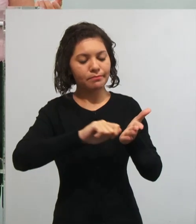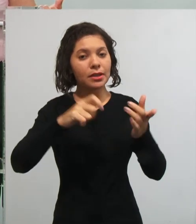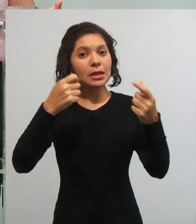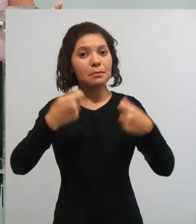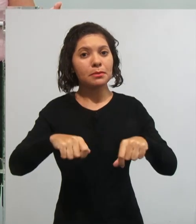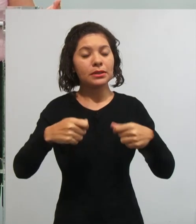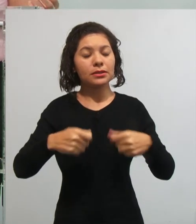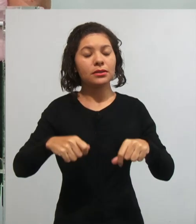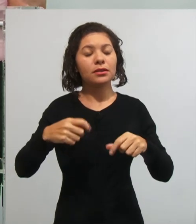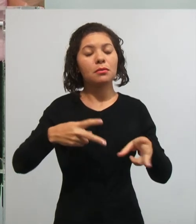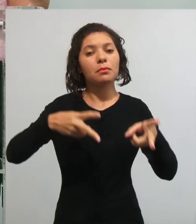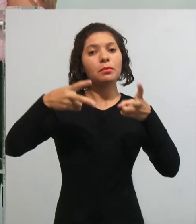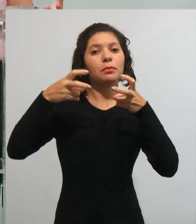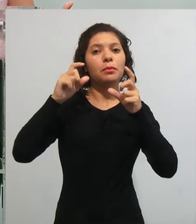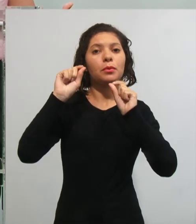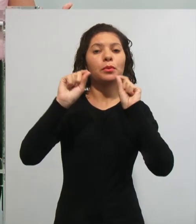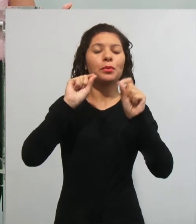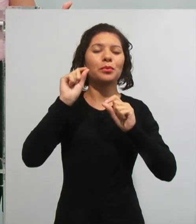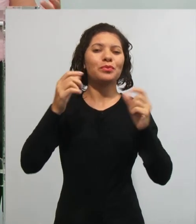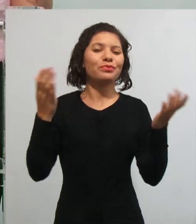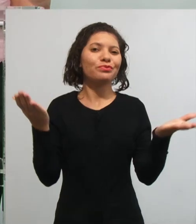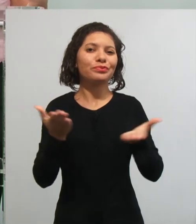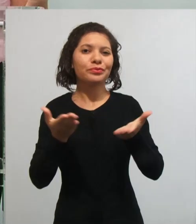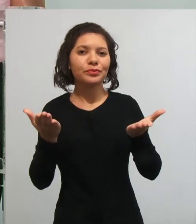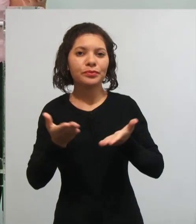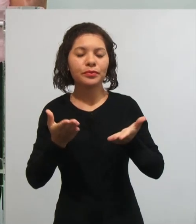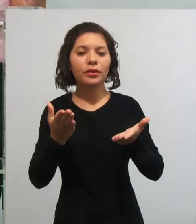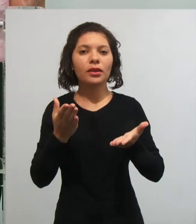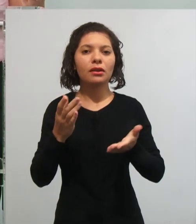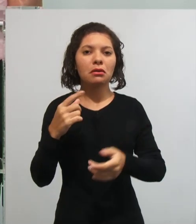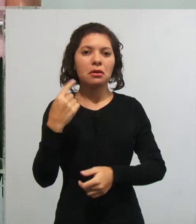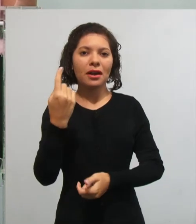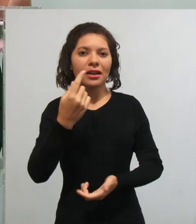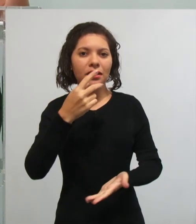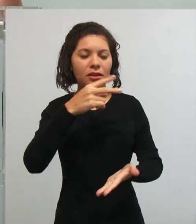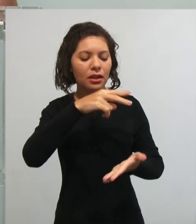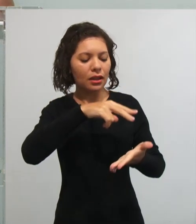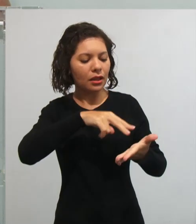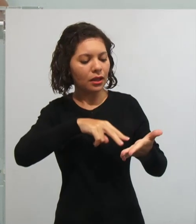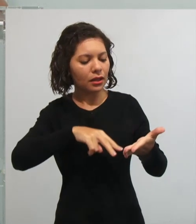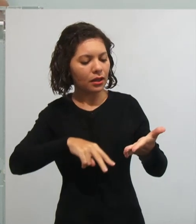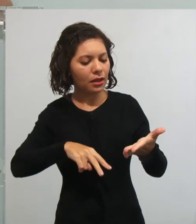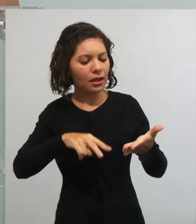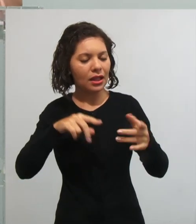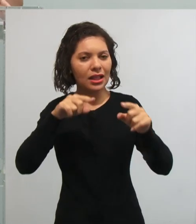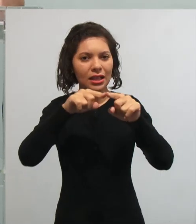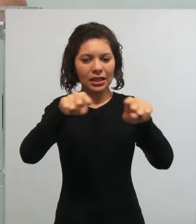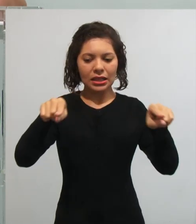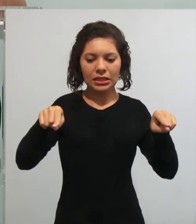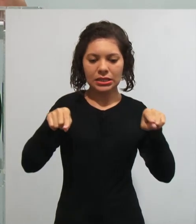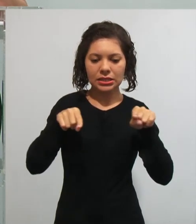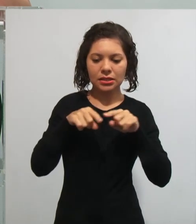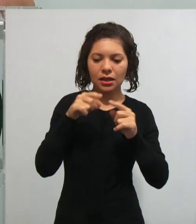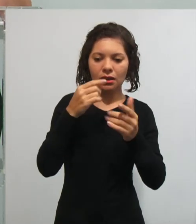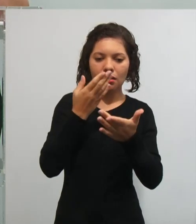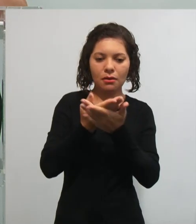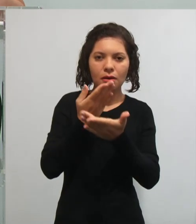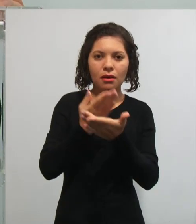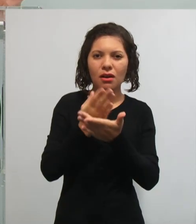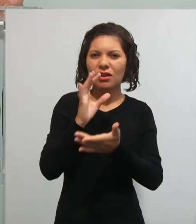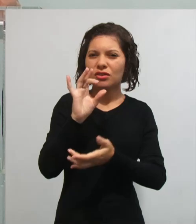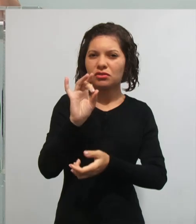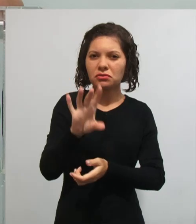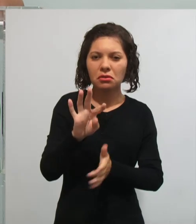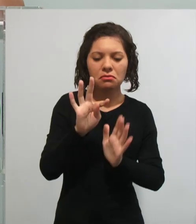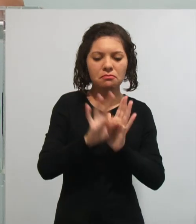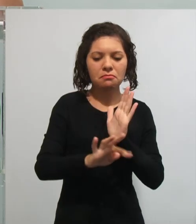em consideração que hoje em dia a gente faz a leitura, né, não só naquele momento de sala de aula, de leitura do texto ali para a